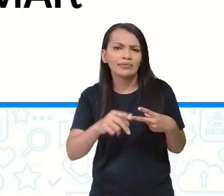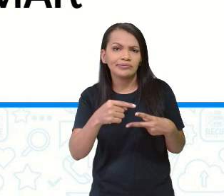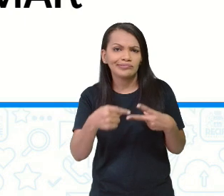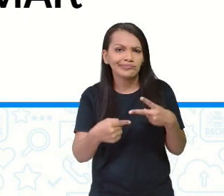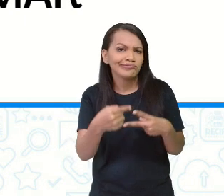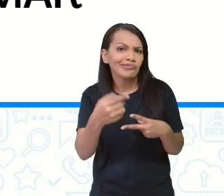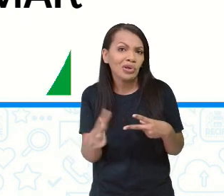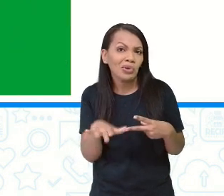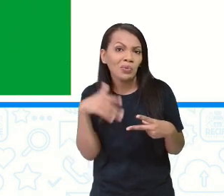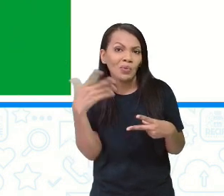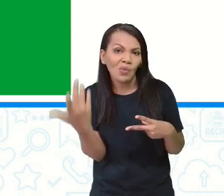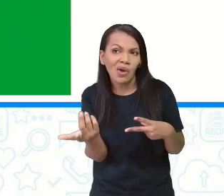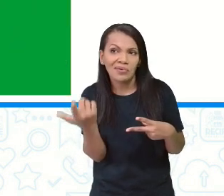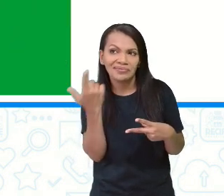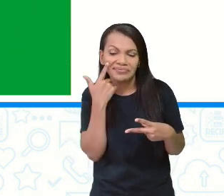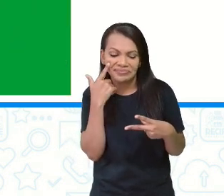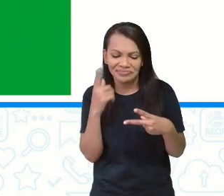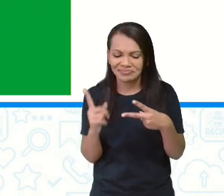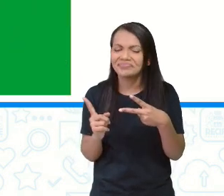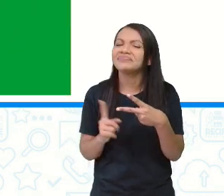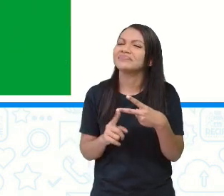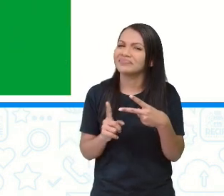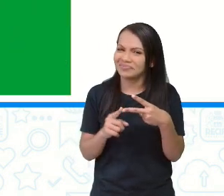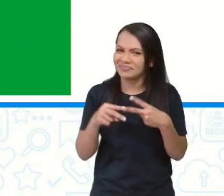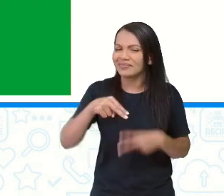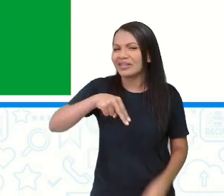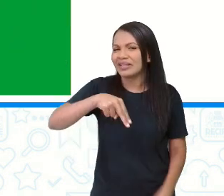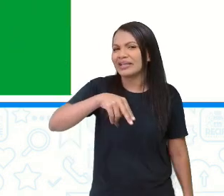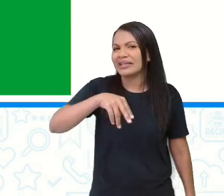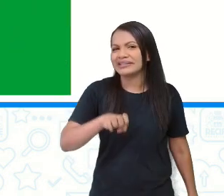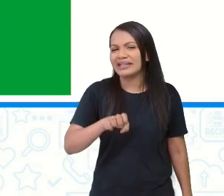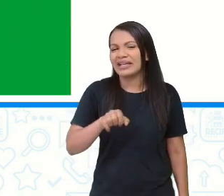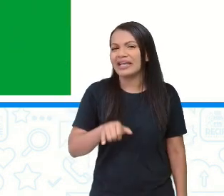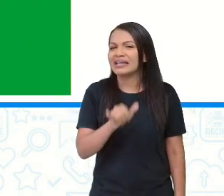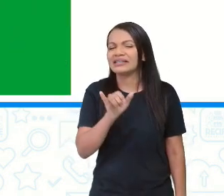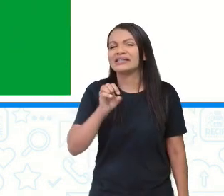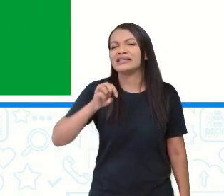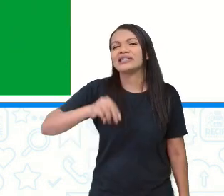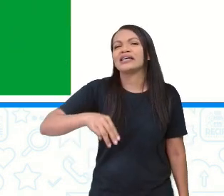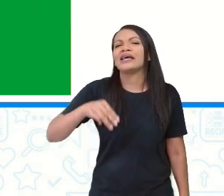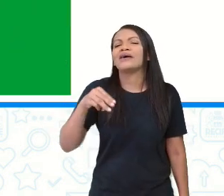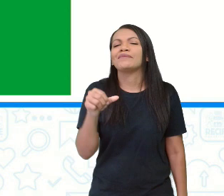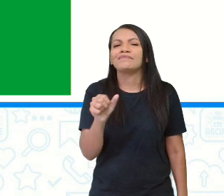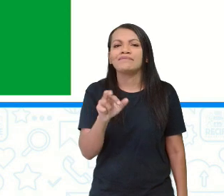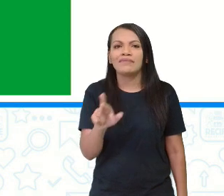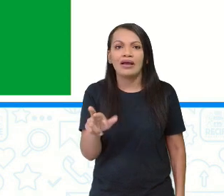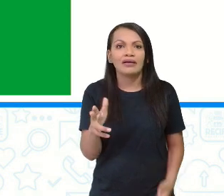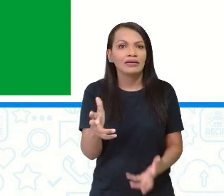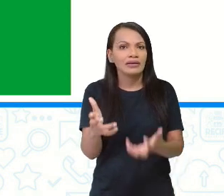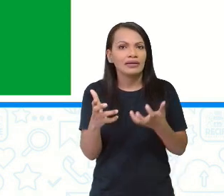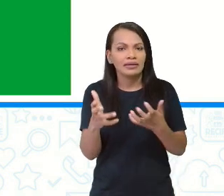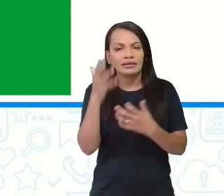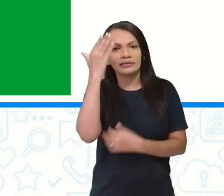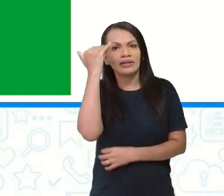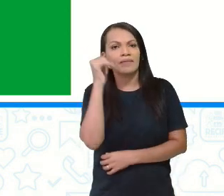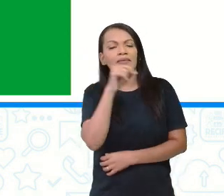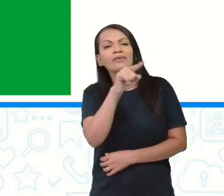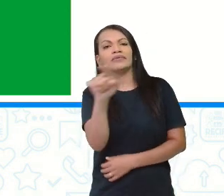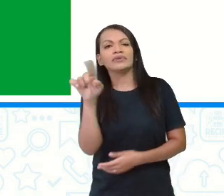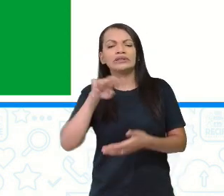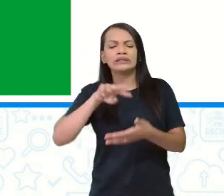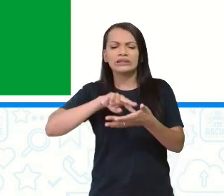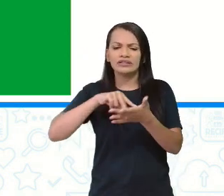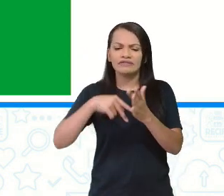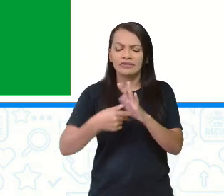Olha aí, Neymar. Agora, eu queria saber se você aí em casa lembra do significado da